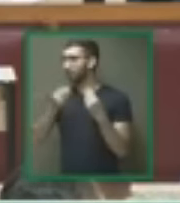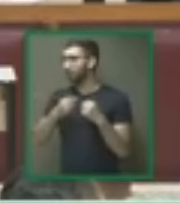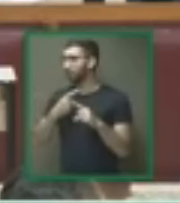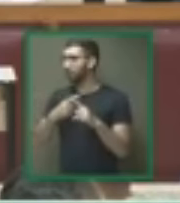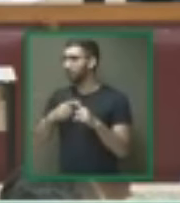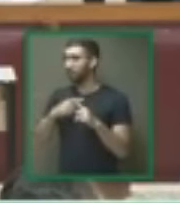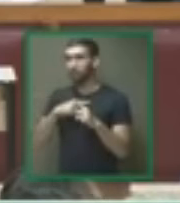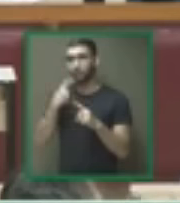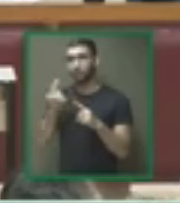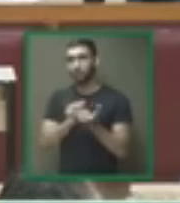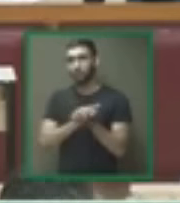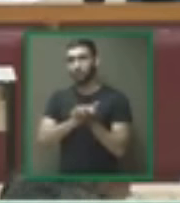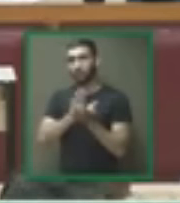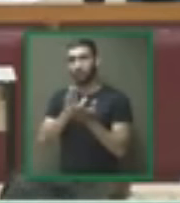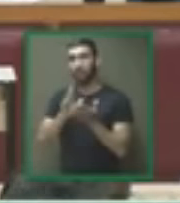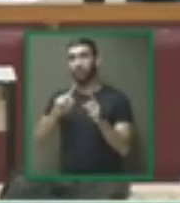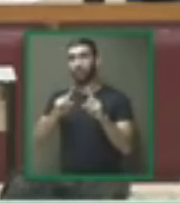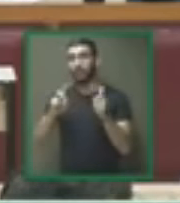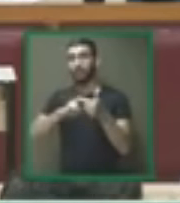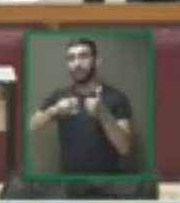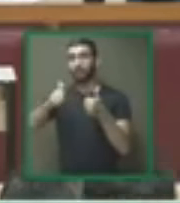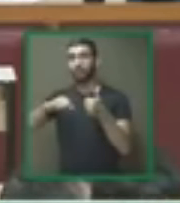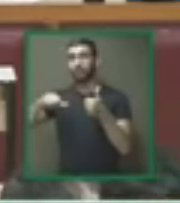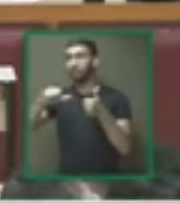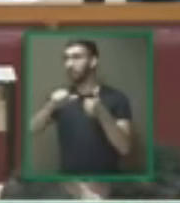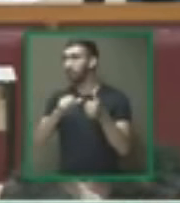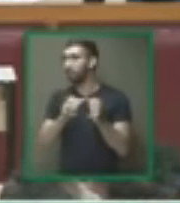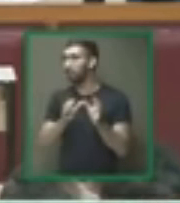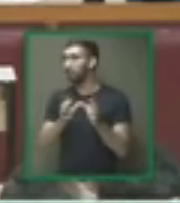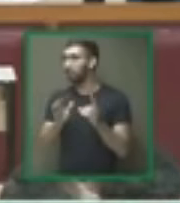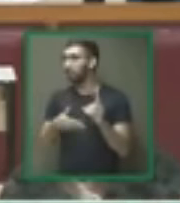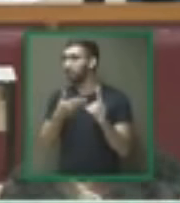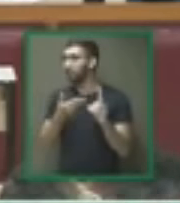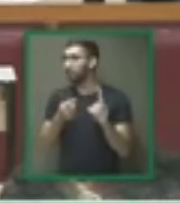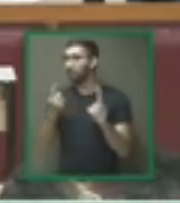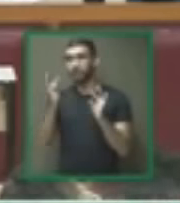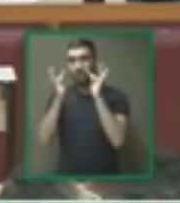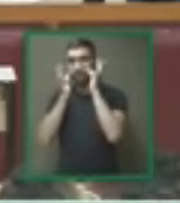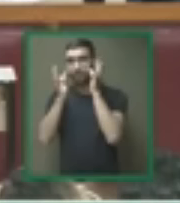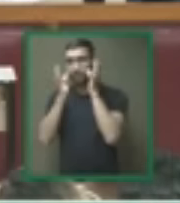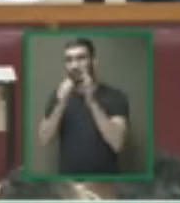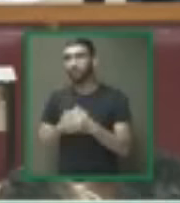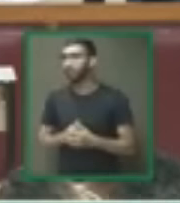dispensamos... A jurada sugeriu uma acareação entre o acusado e uma testemunha.